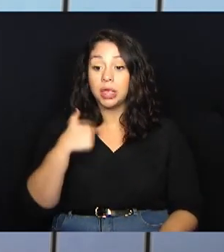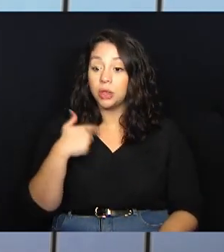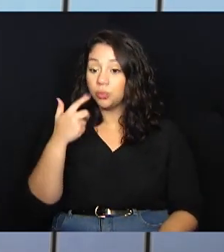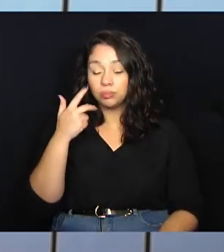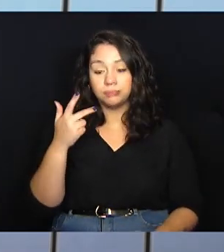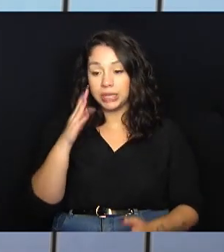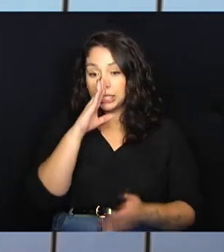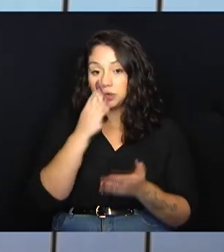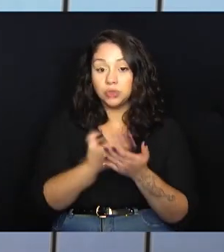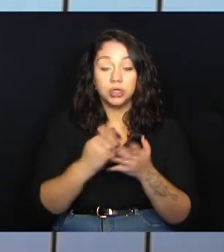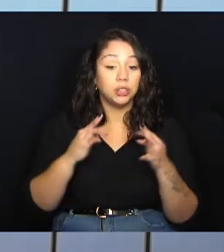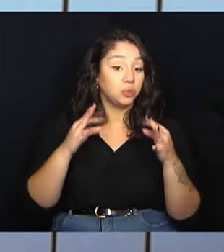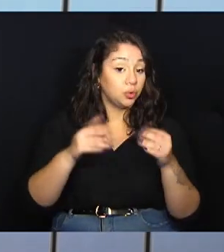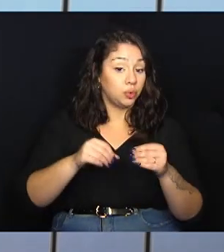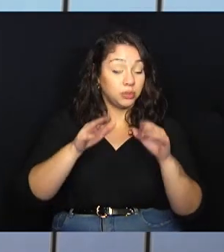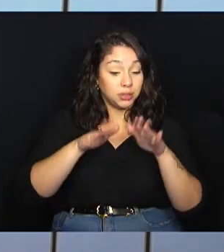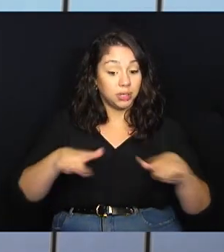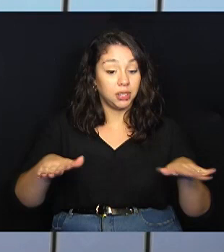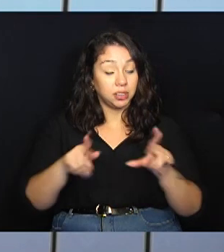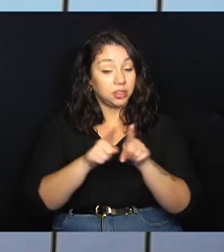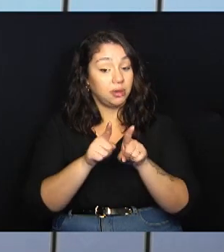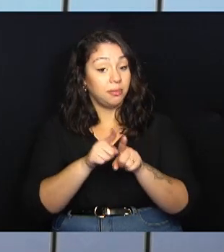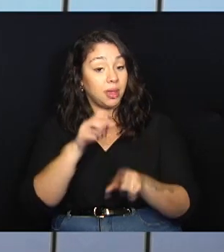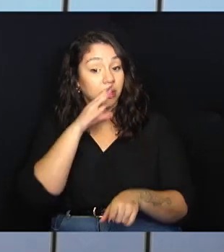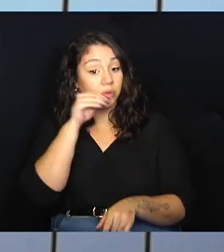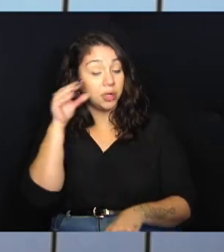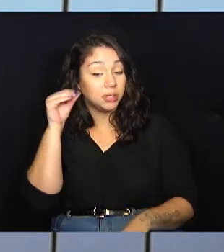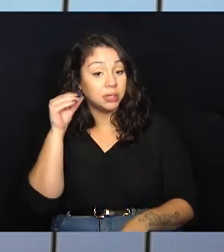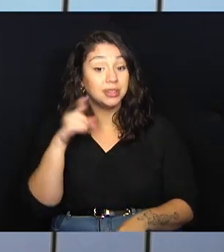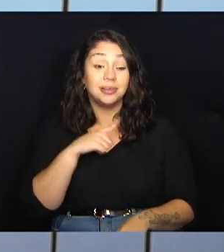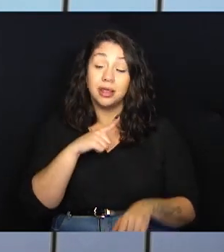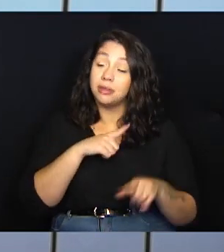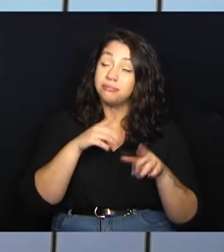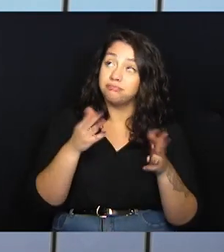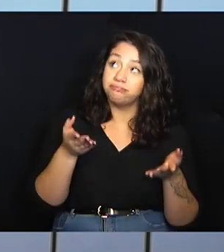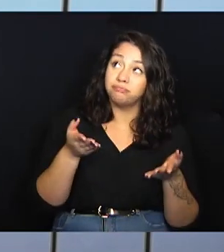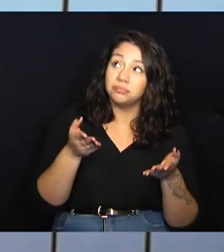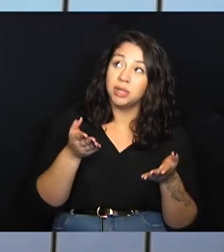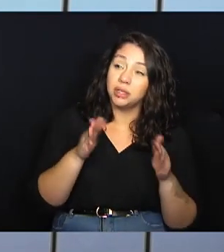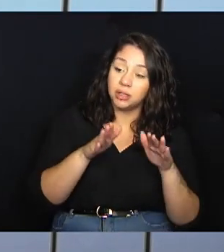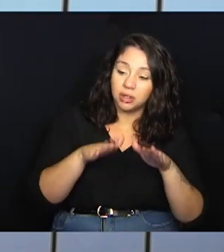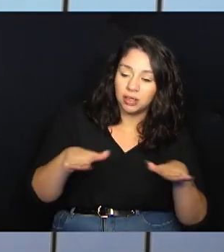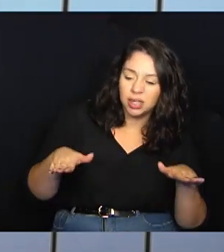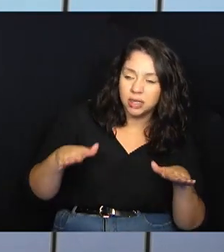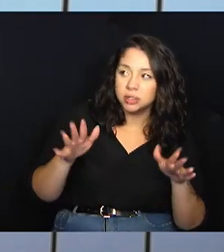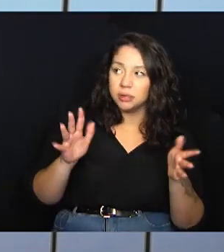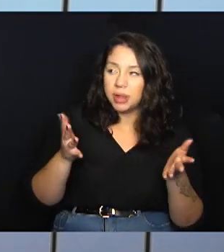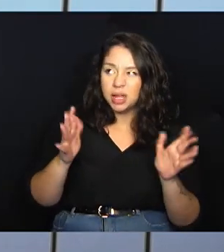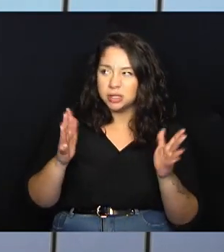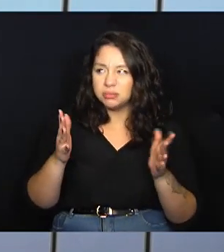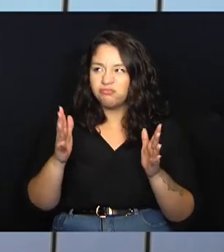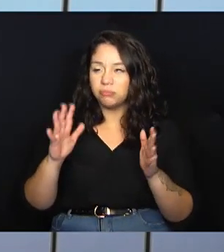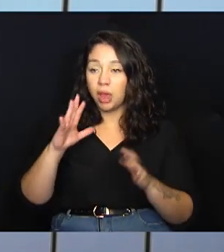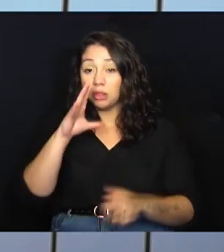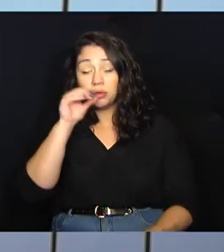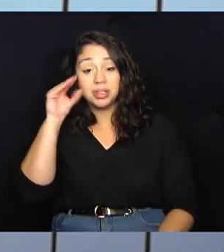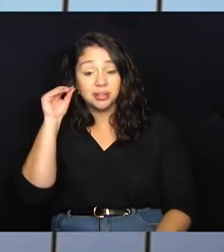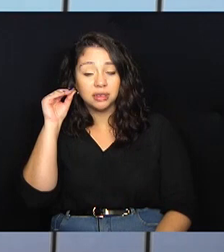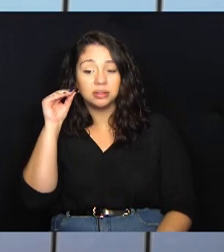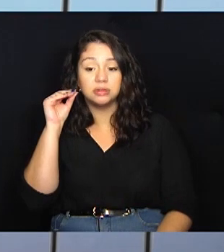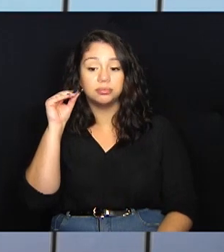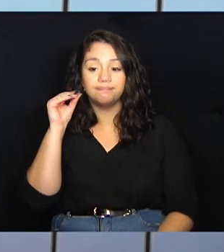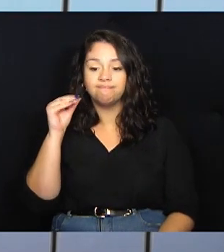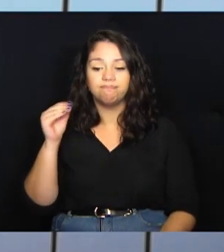as crianças e adolescentes, embora temos crianças não, mas vamos encontrar adolescentes que às vezes